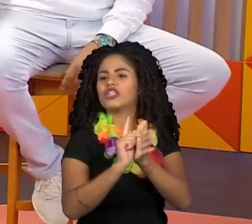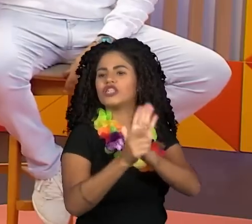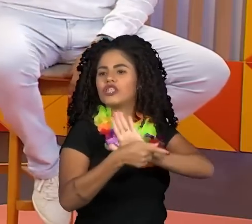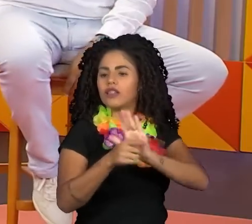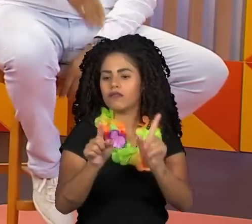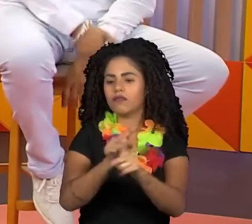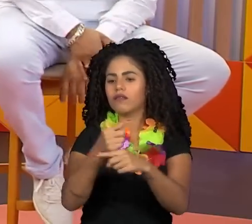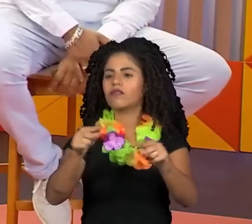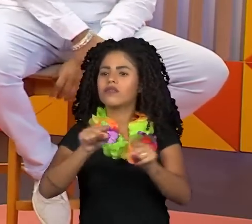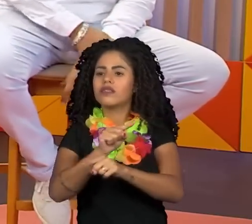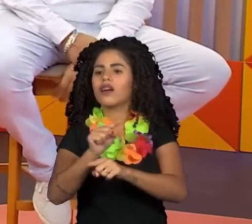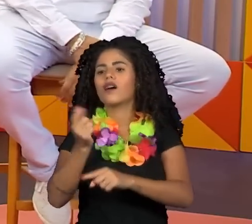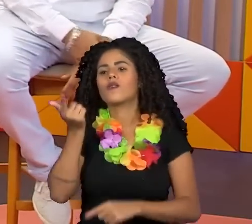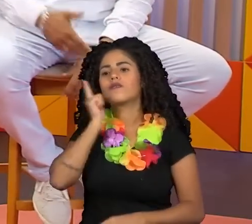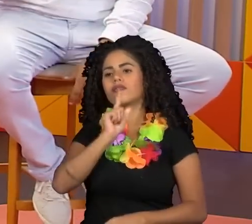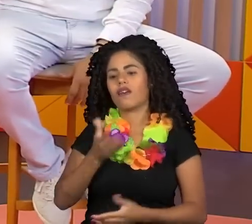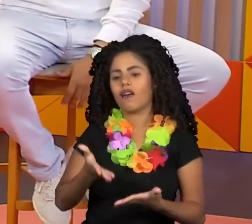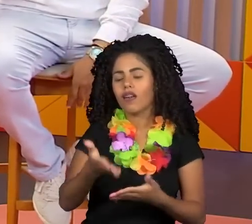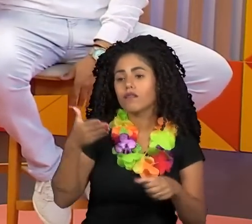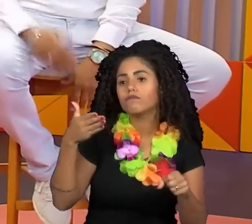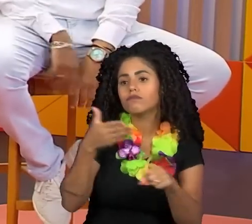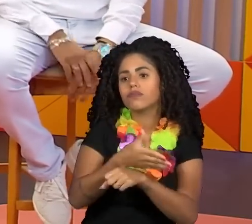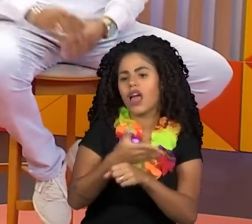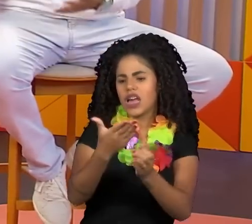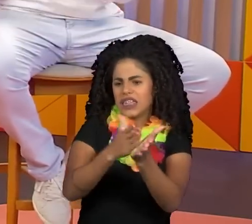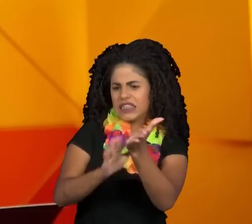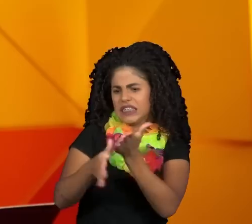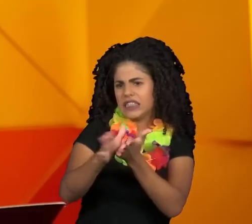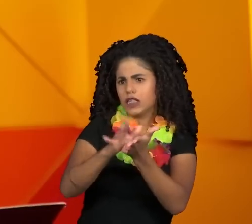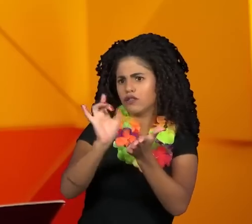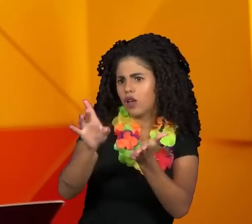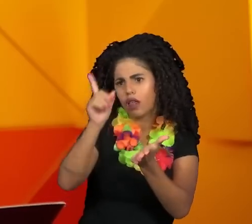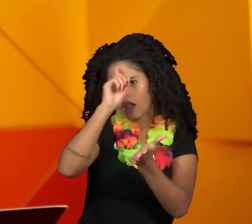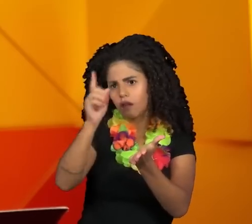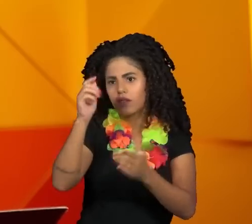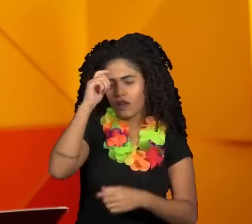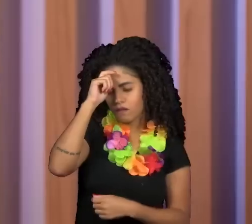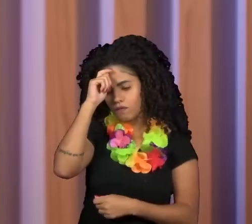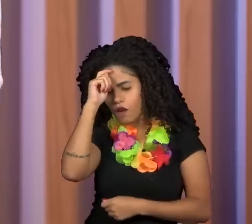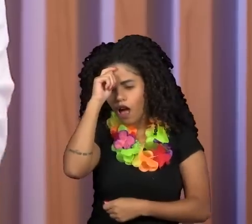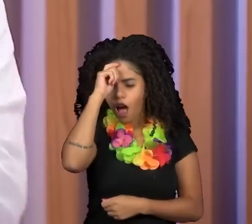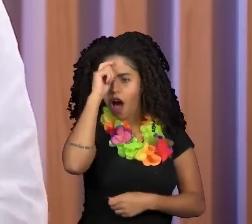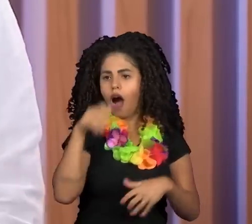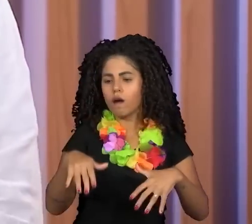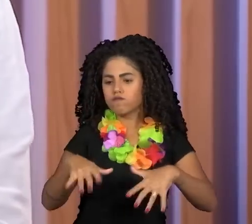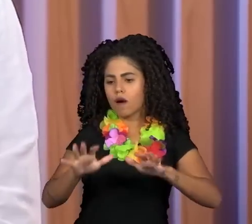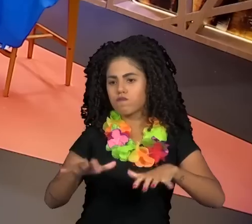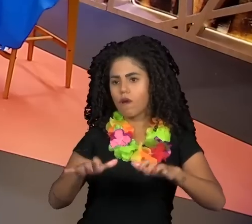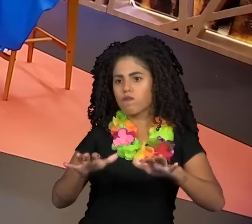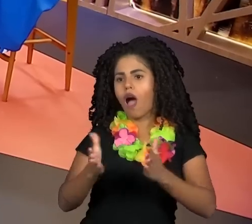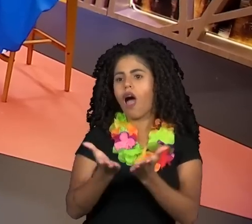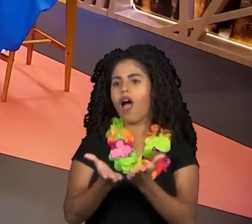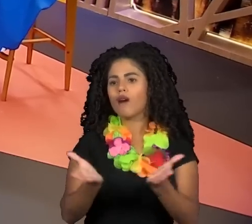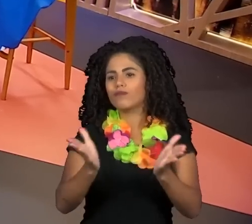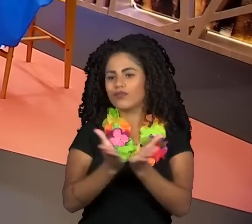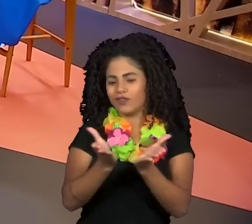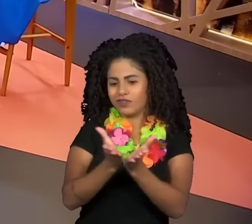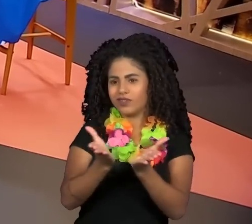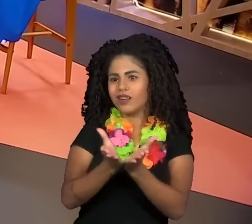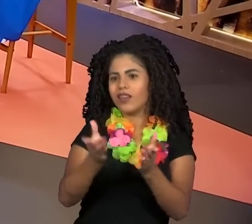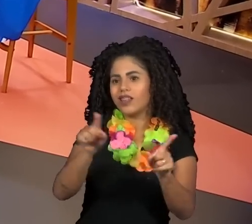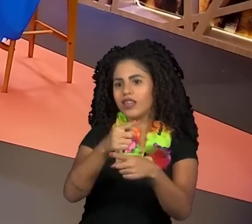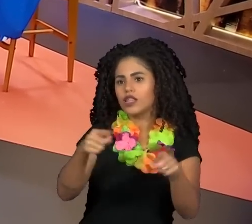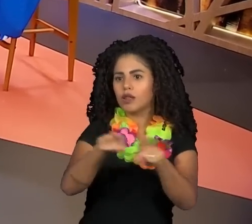acabaram entrando no carnaval, né? Não só samba. Então tem forró, tem funk, gospel, música enfim. eletrônica. Então,